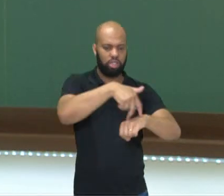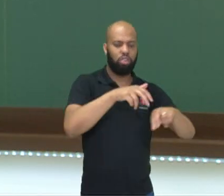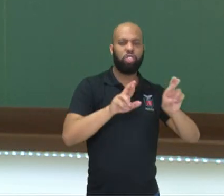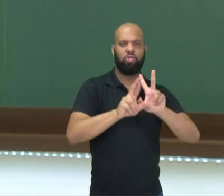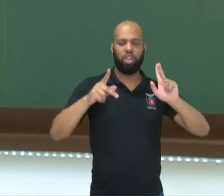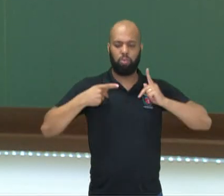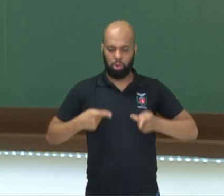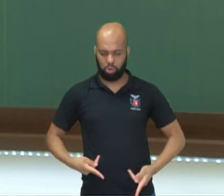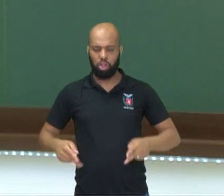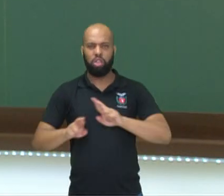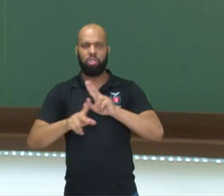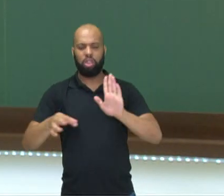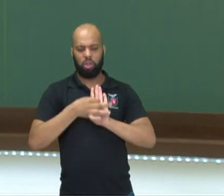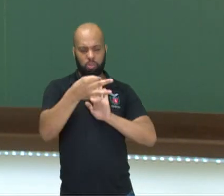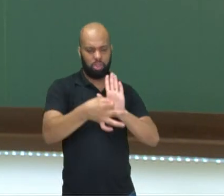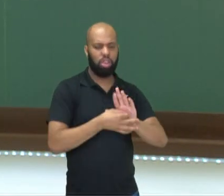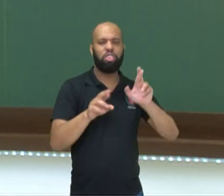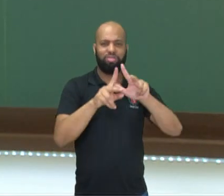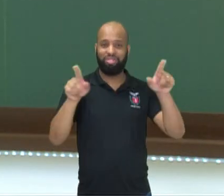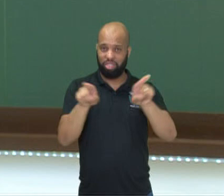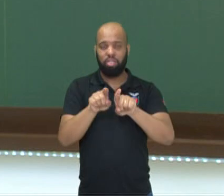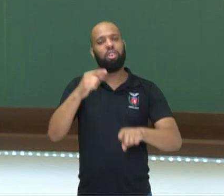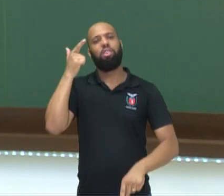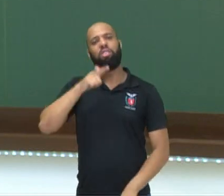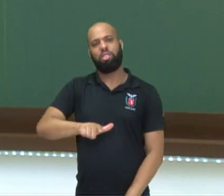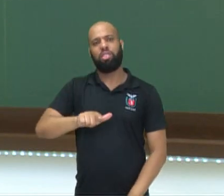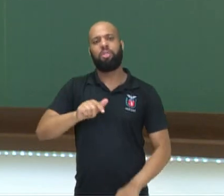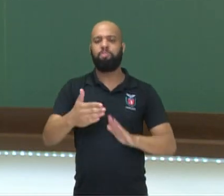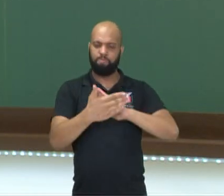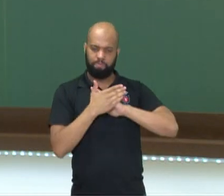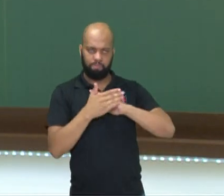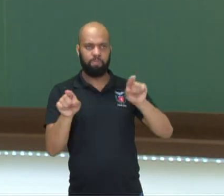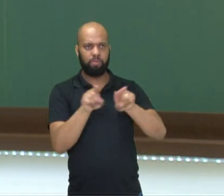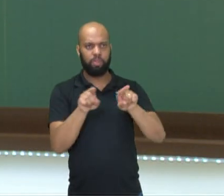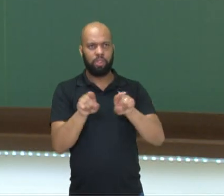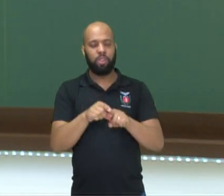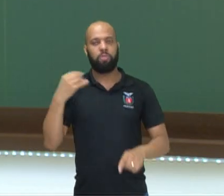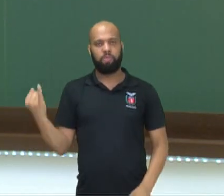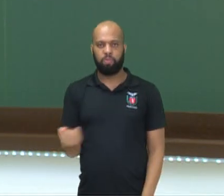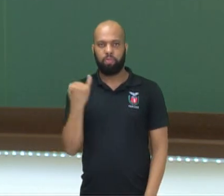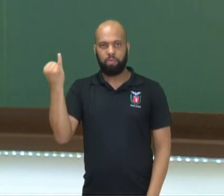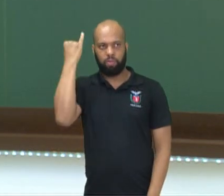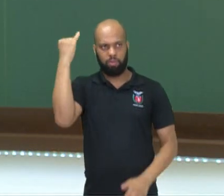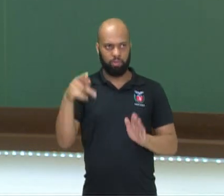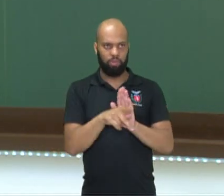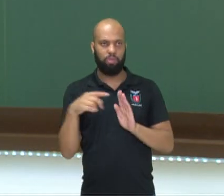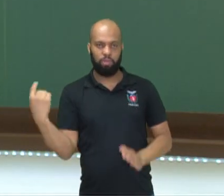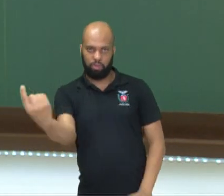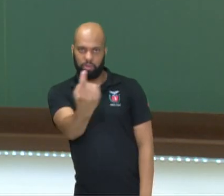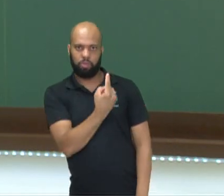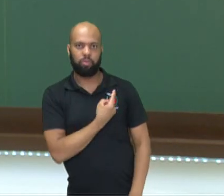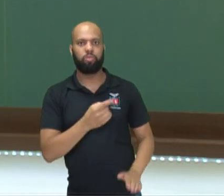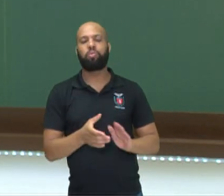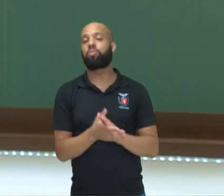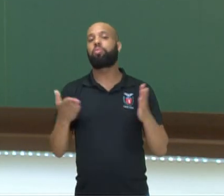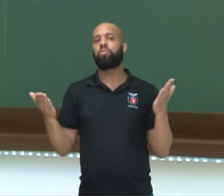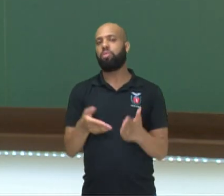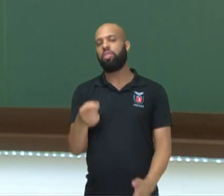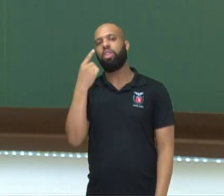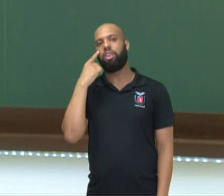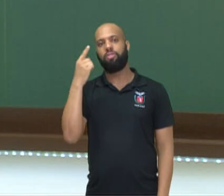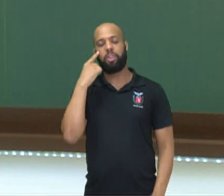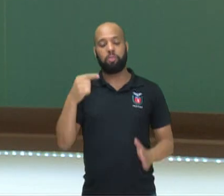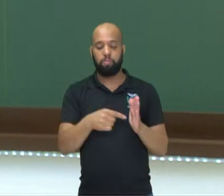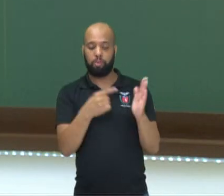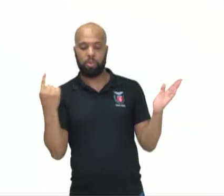posturas diferentes, opiniões diferentes. E isso nos ajuda, tá? Isso é muito importante para nós. Vamos ver aí, então, o nosso